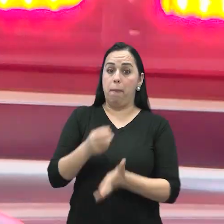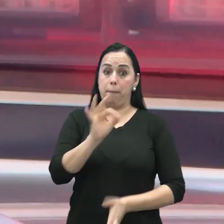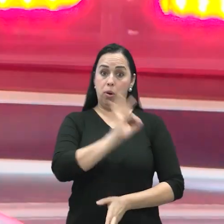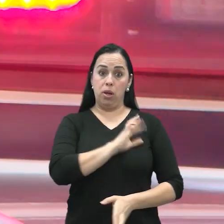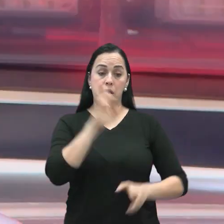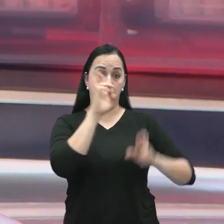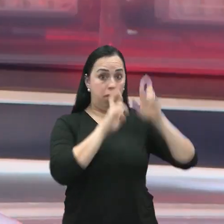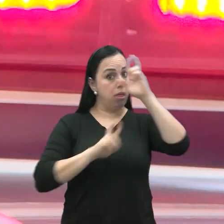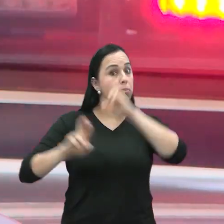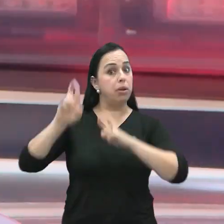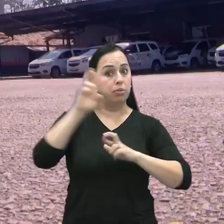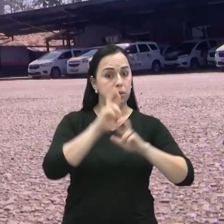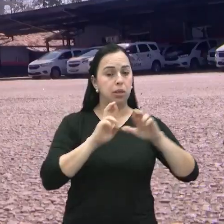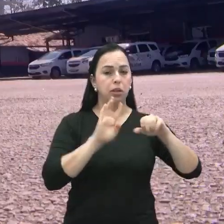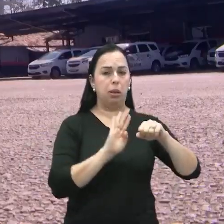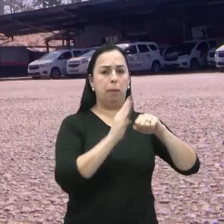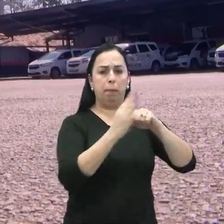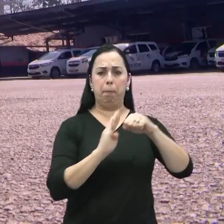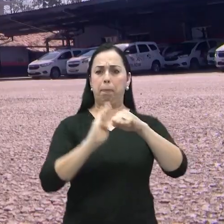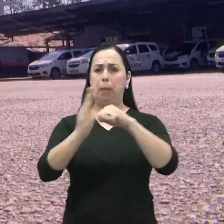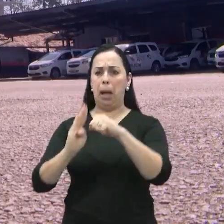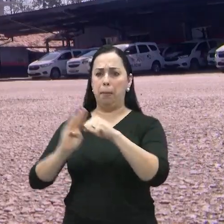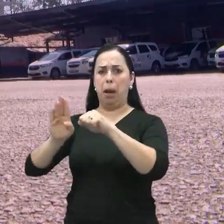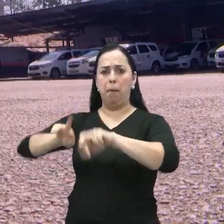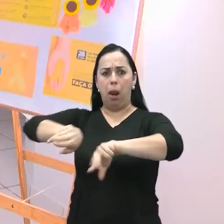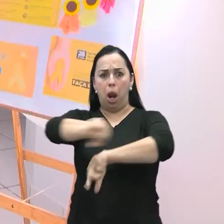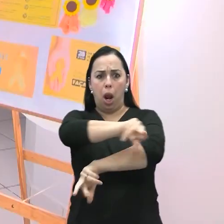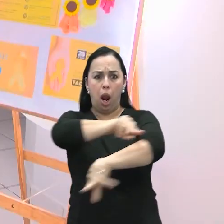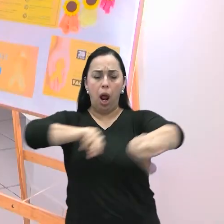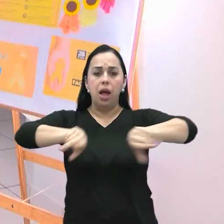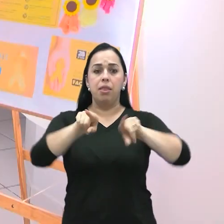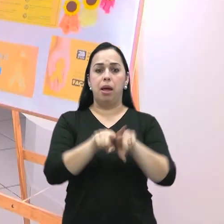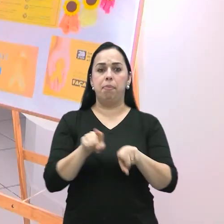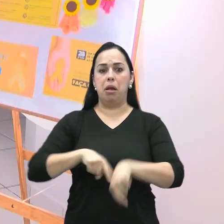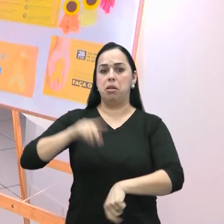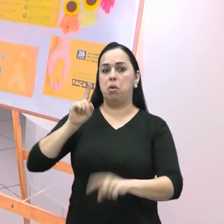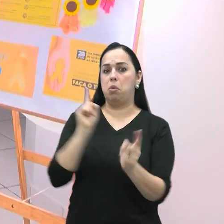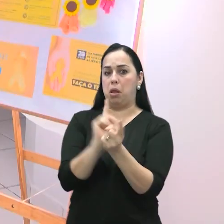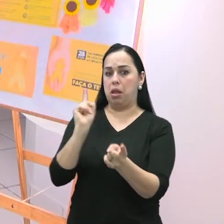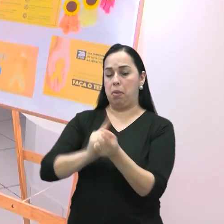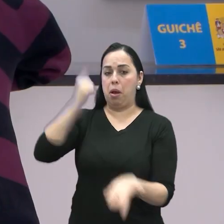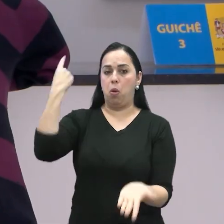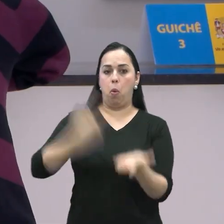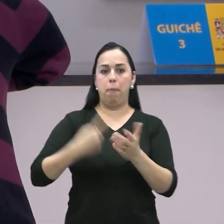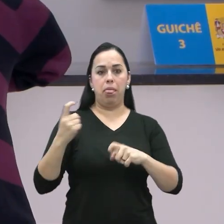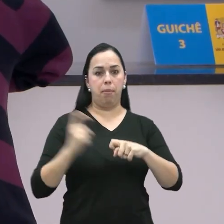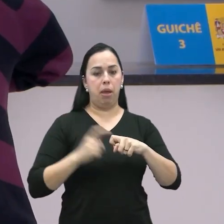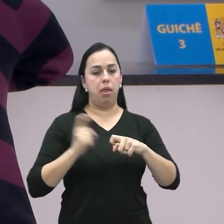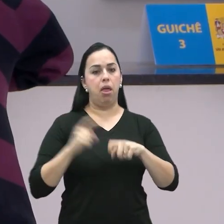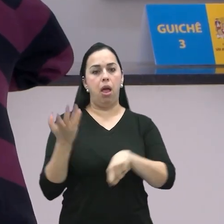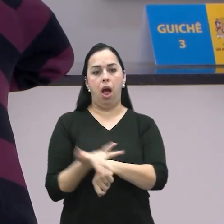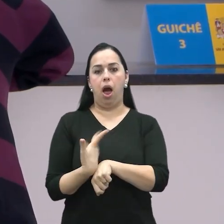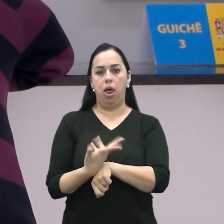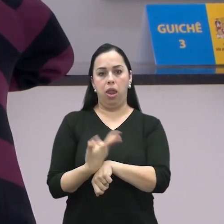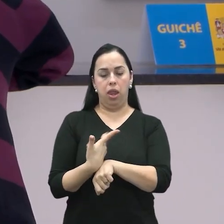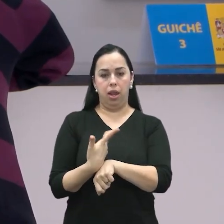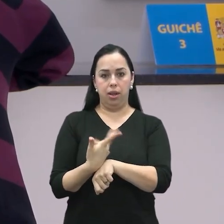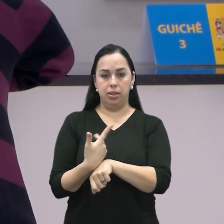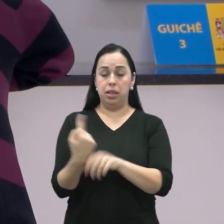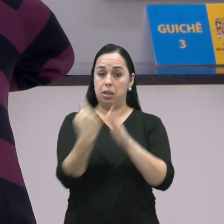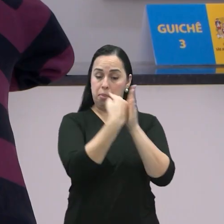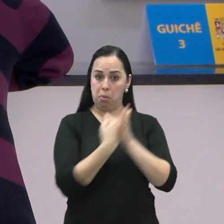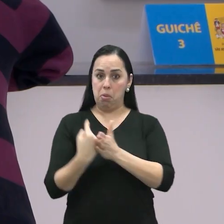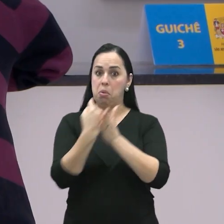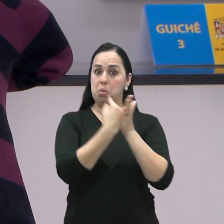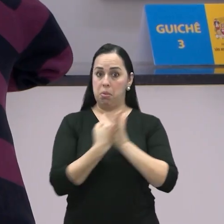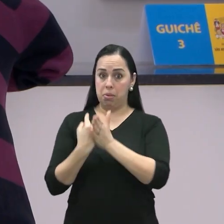cobravam rondas policiais em bairros da cidade e a agilidade para a marcação de consultas, exames